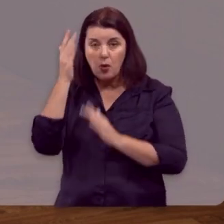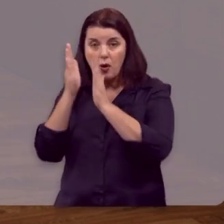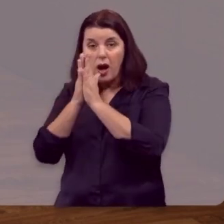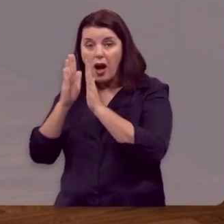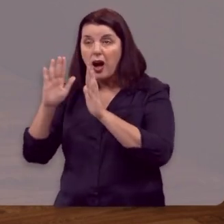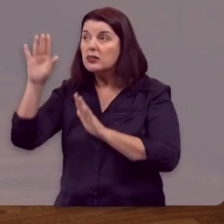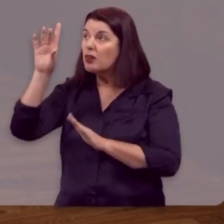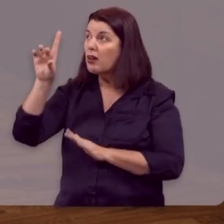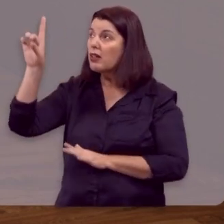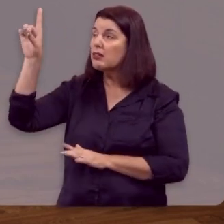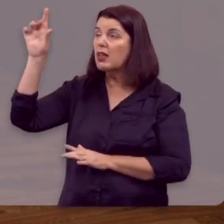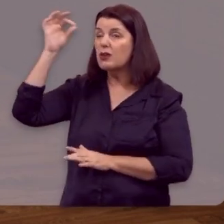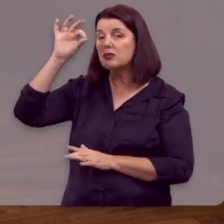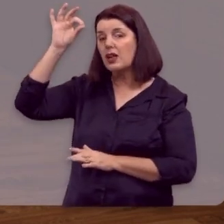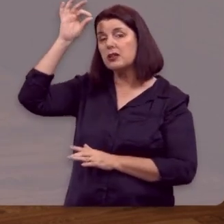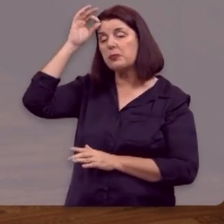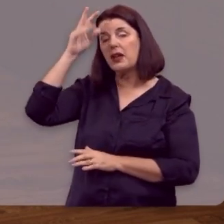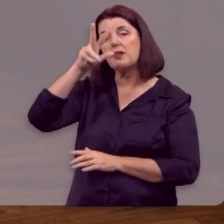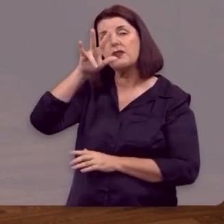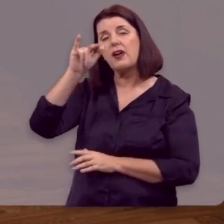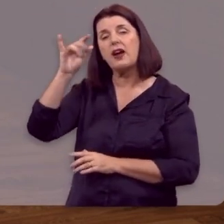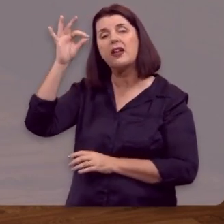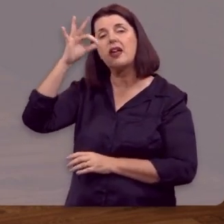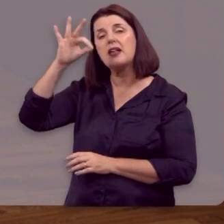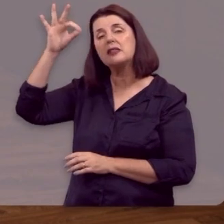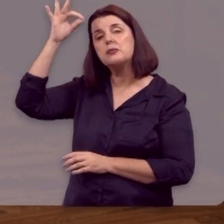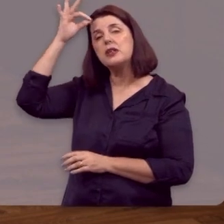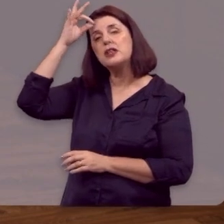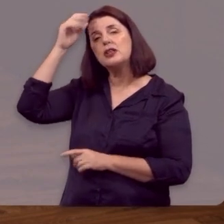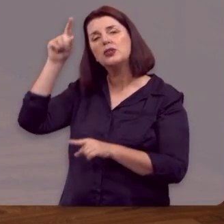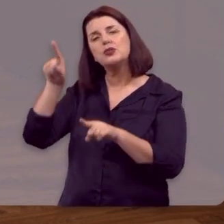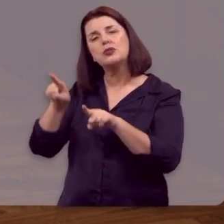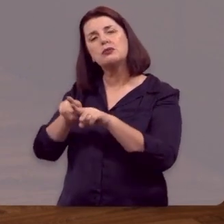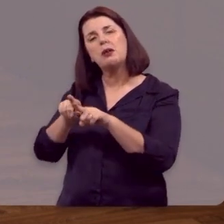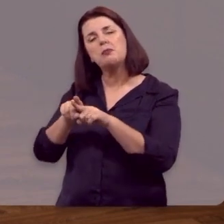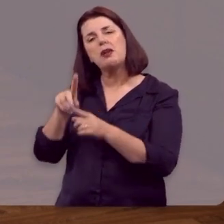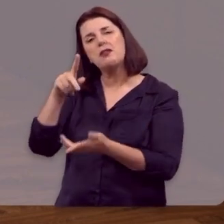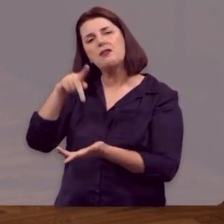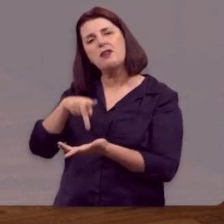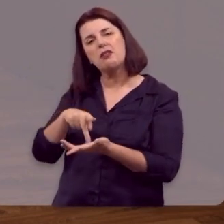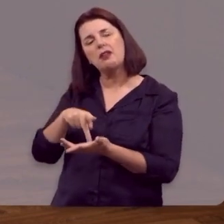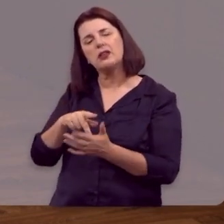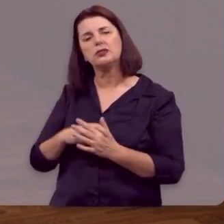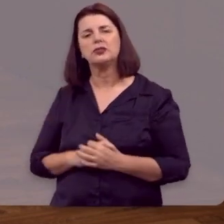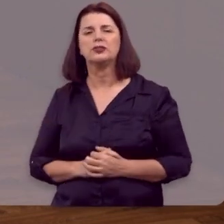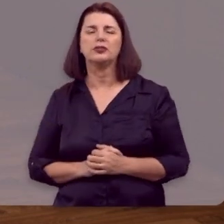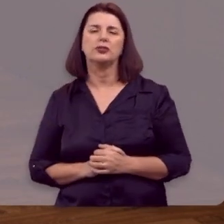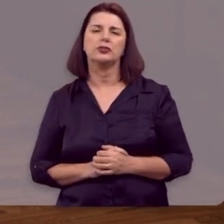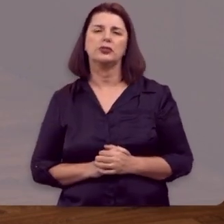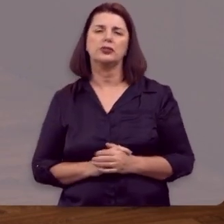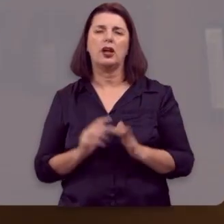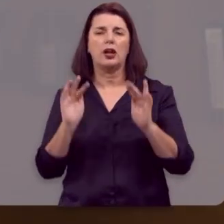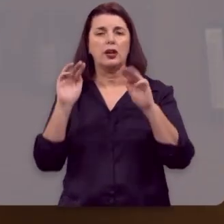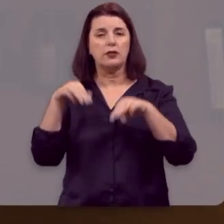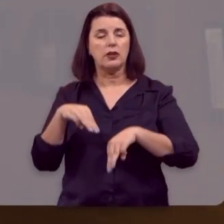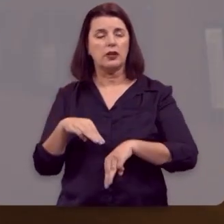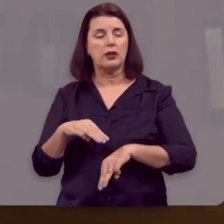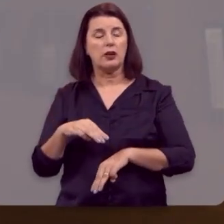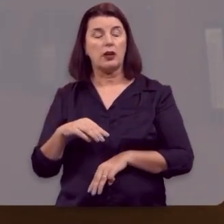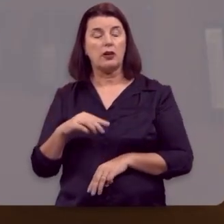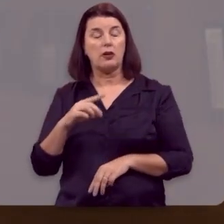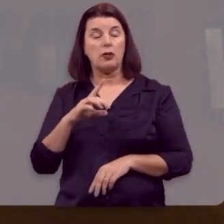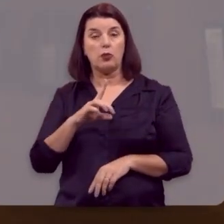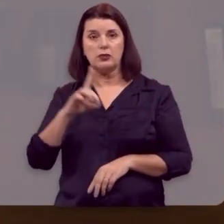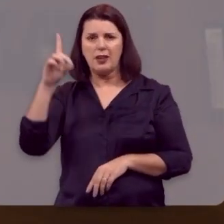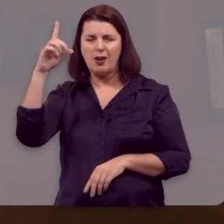adoram, já que Deus é Espírito, devem adorá-lo em espírito e em verdade. Mas, finalmente, o Deus